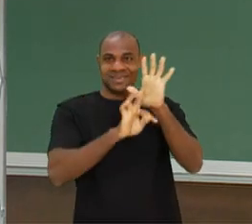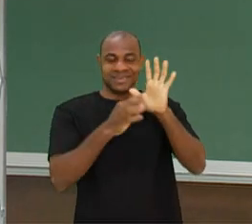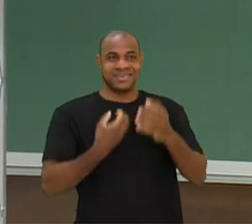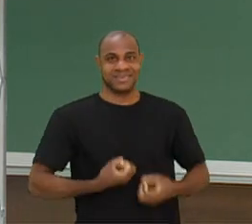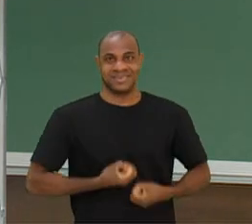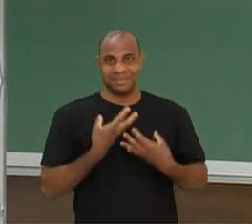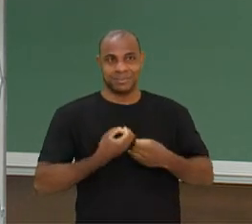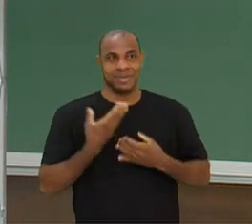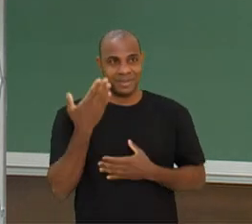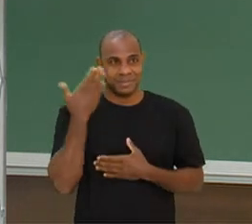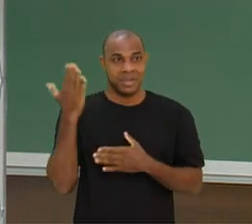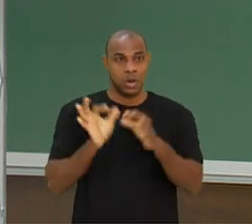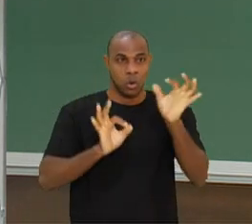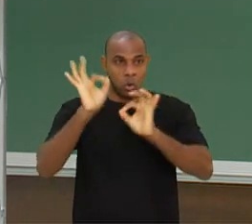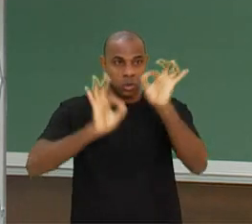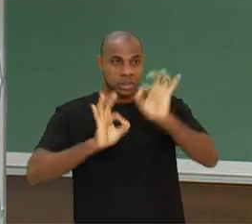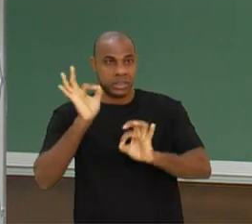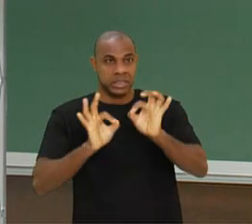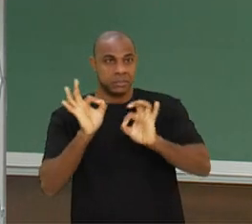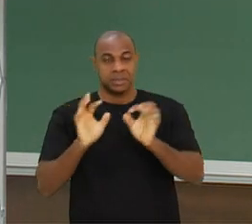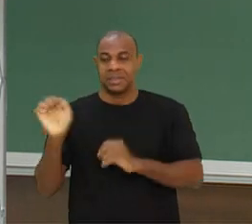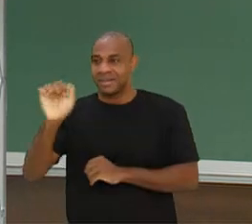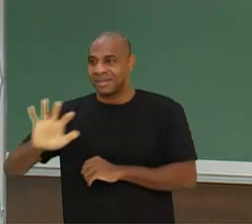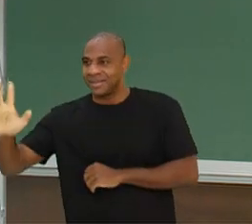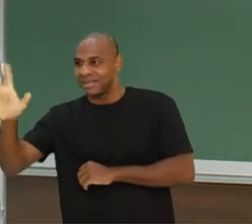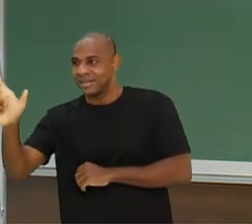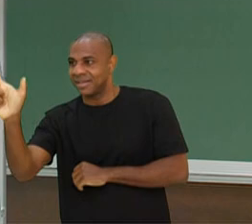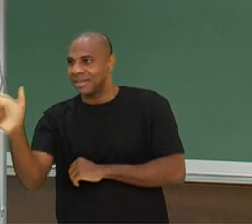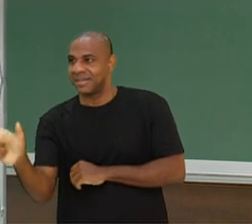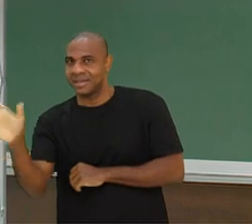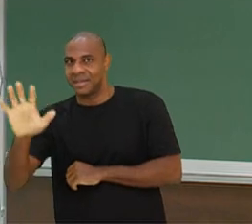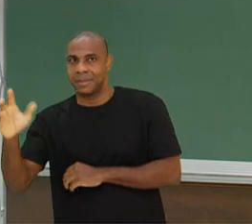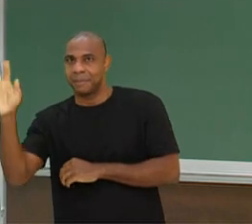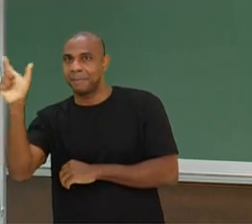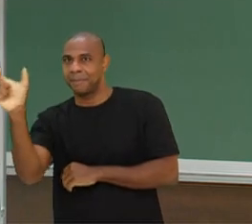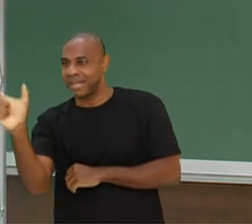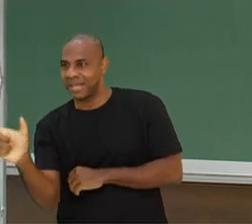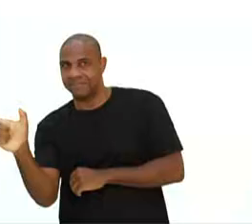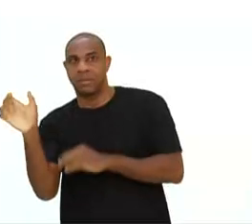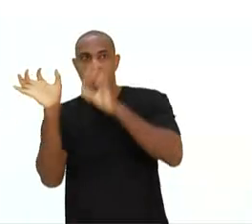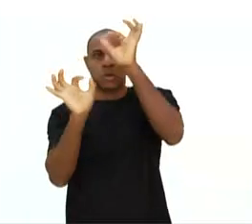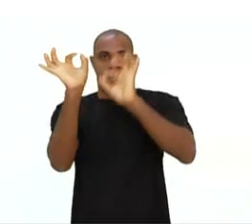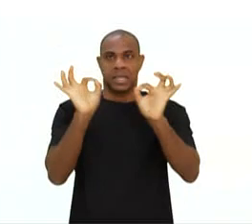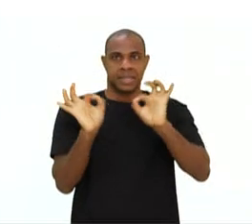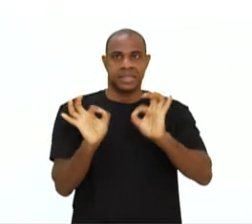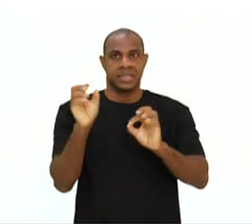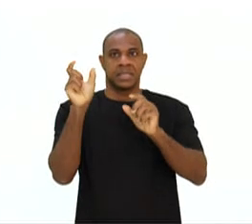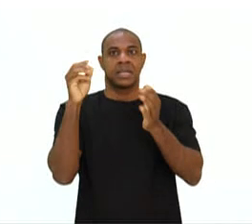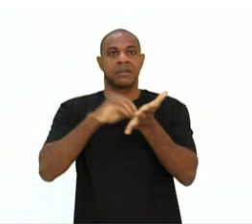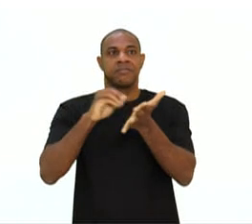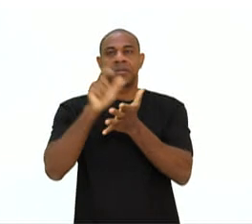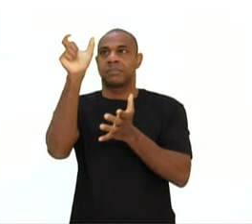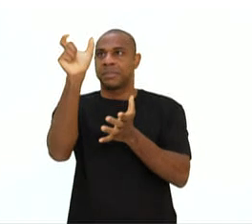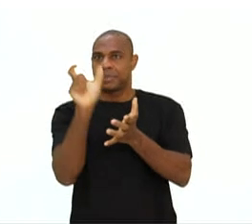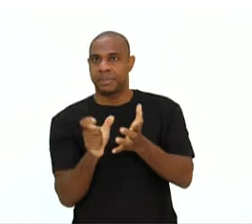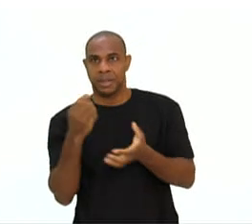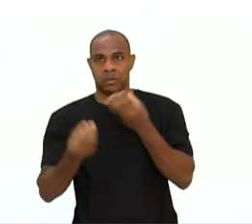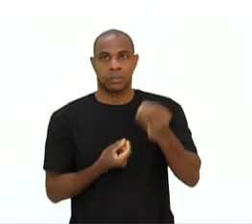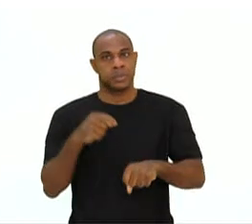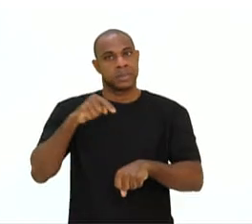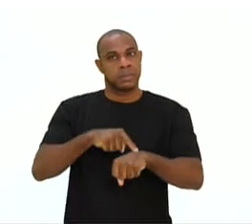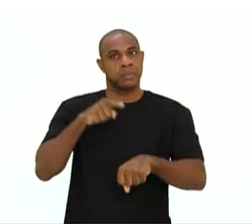trabalho, organizem as palavras que estão em destaque para vocês. Vou dar um tempinho e a gente já volta.